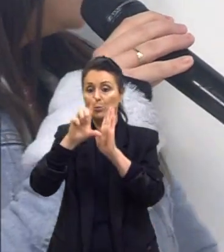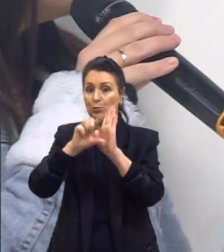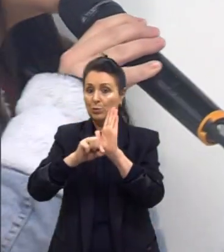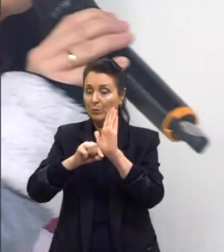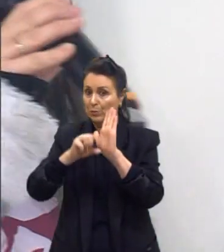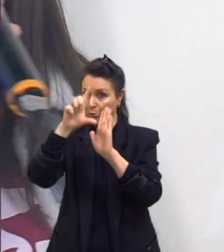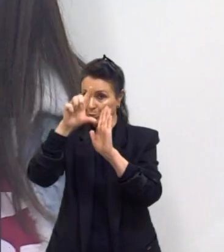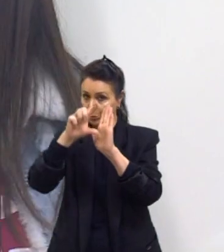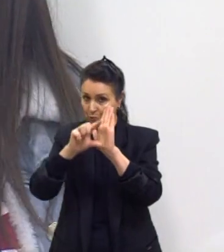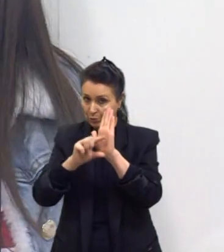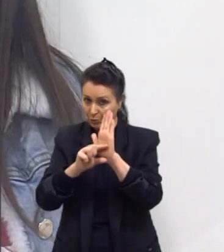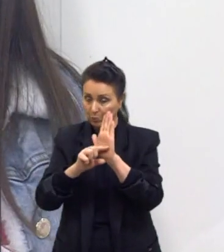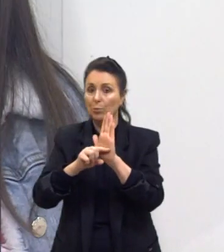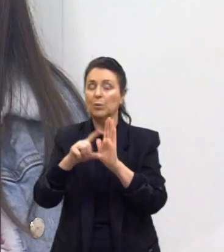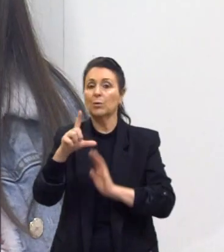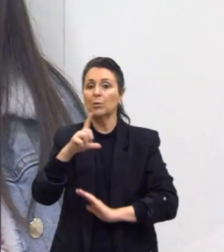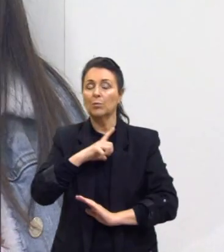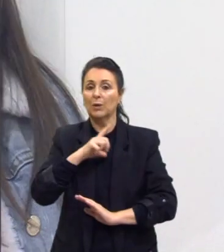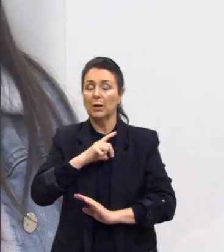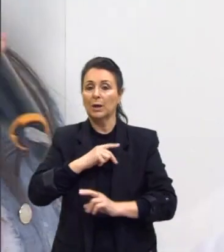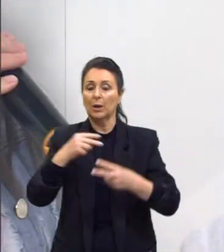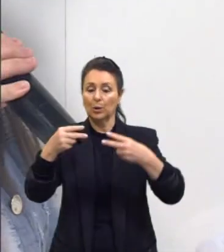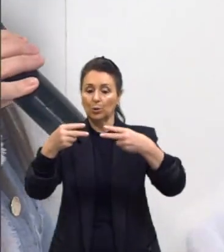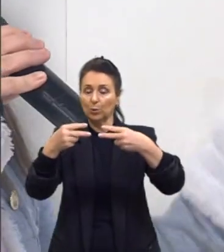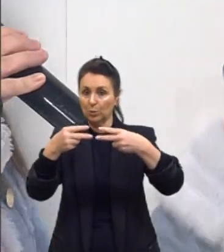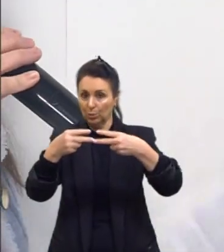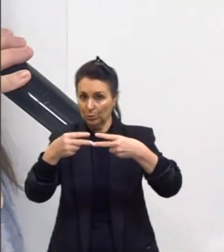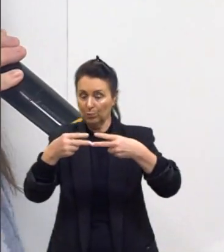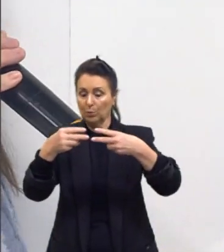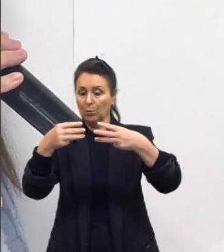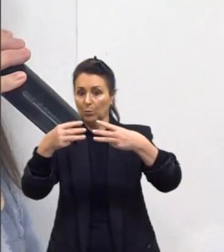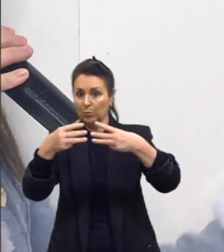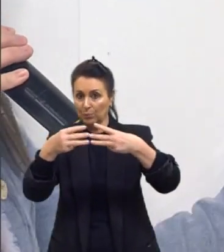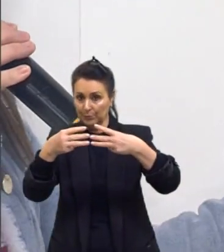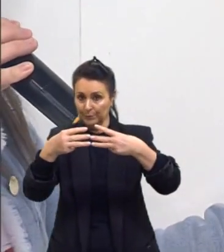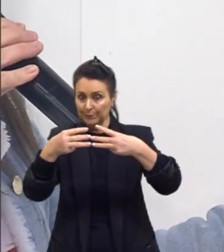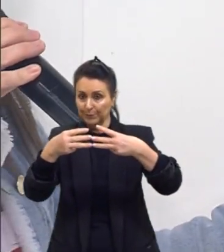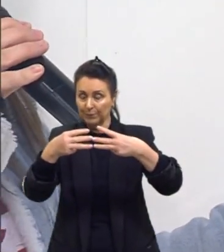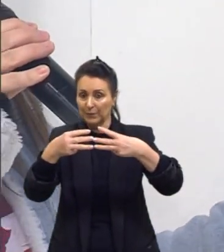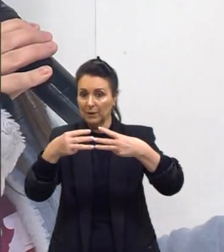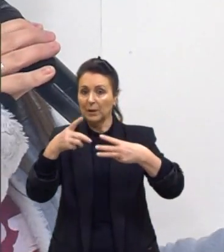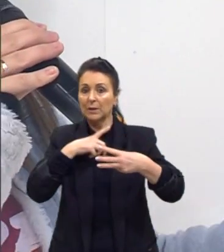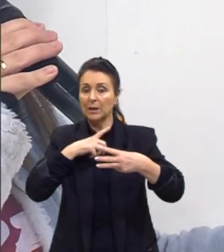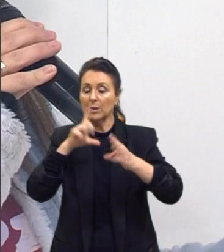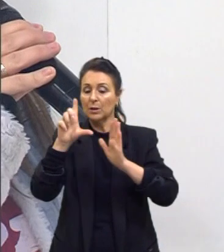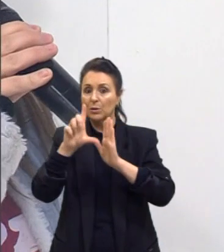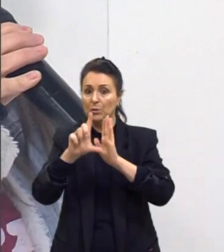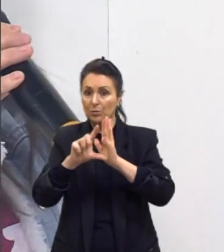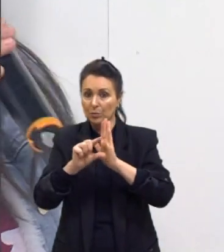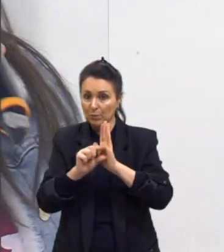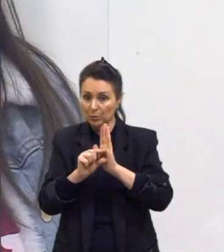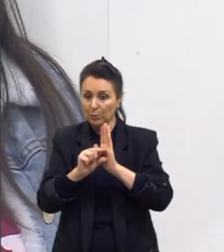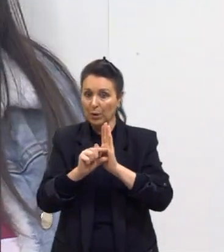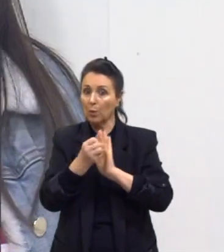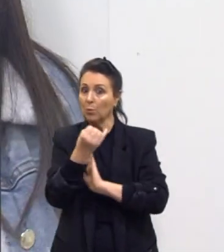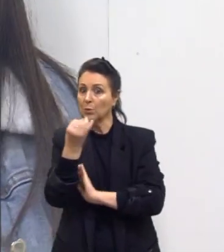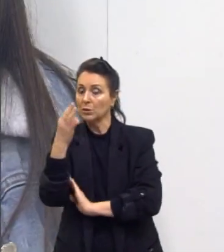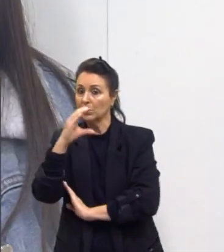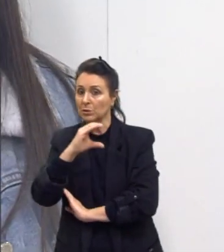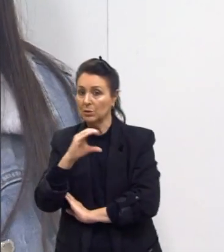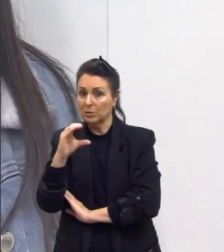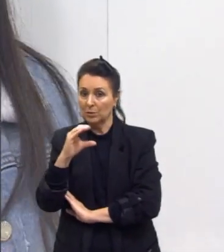diminuir a em função da presença de dupla ou tripla né no caso se clinos eu tenho que diminuem a presença de carbono